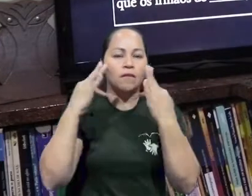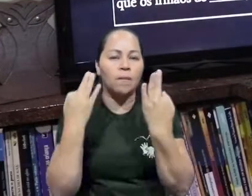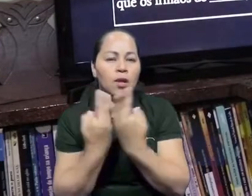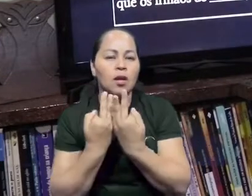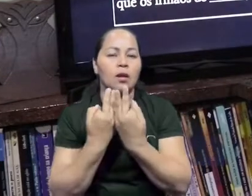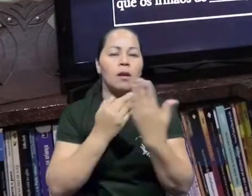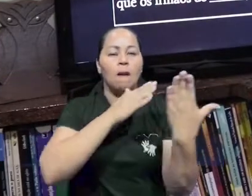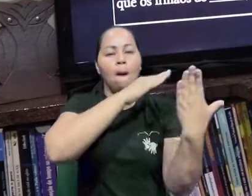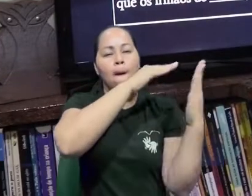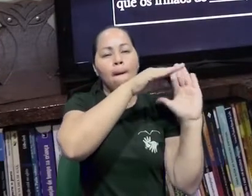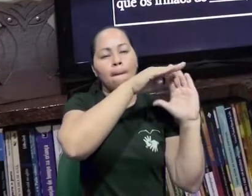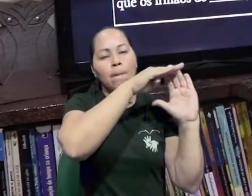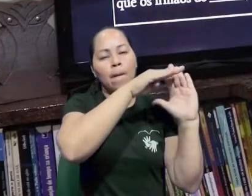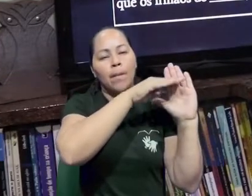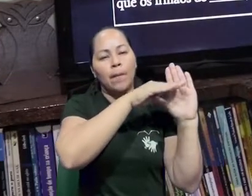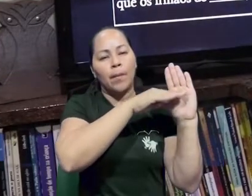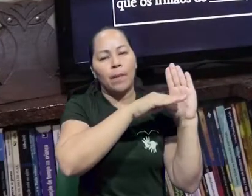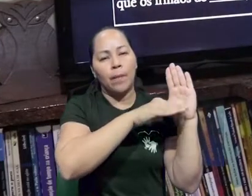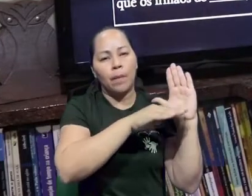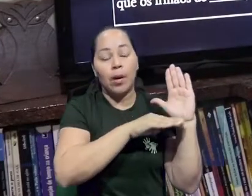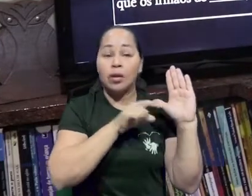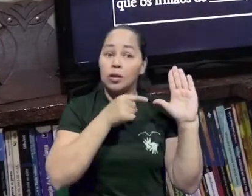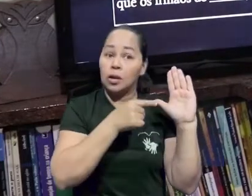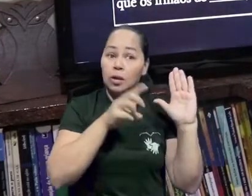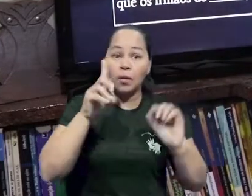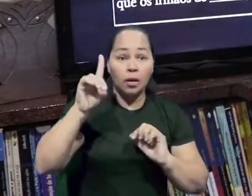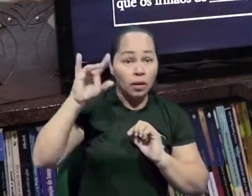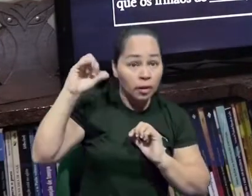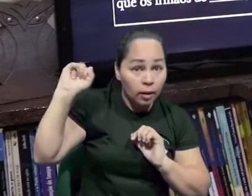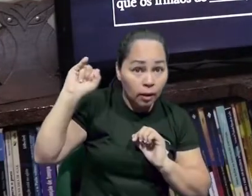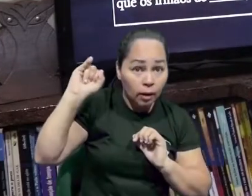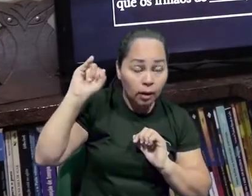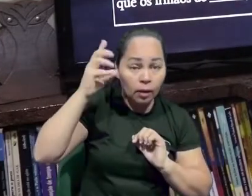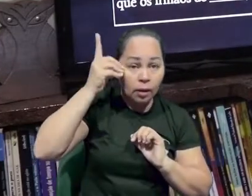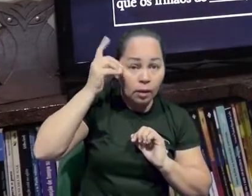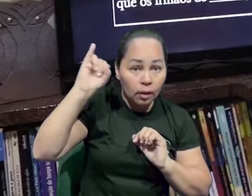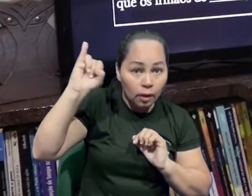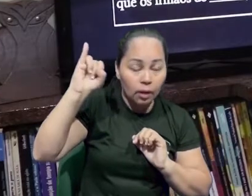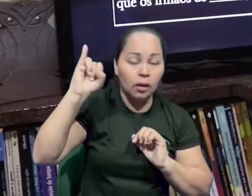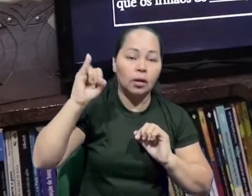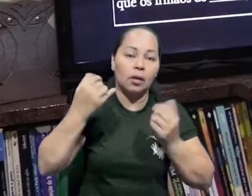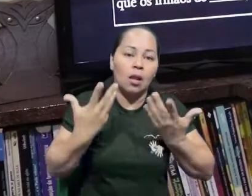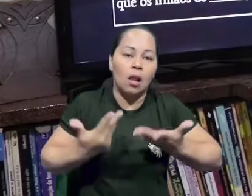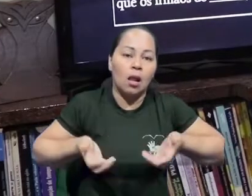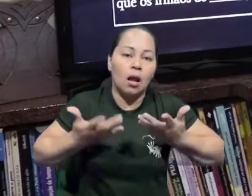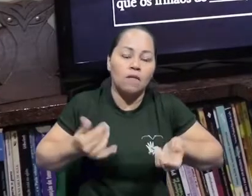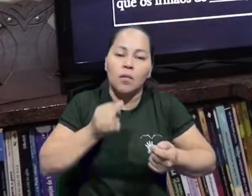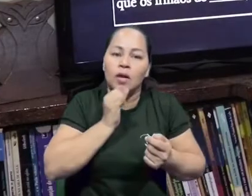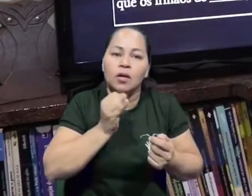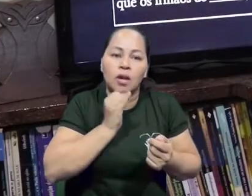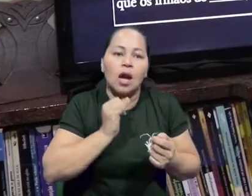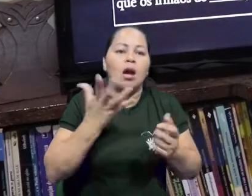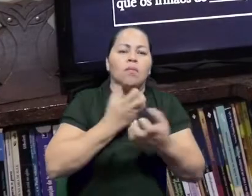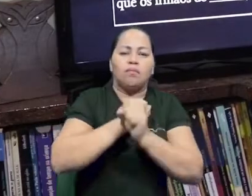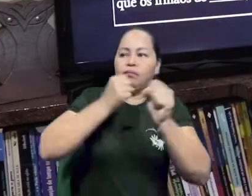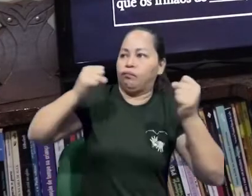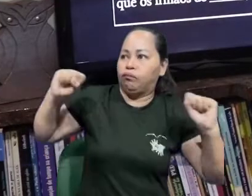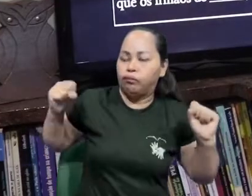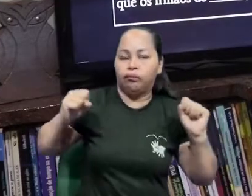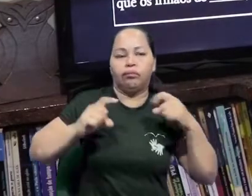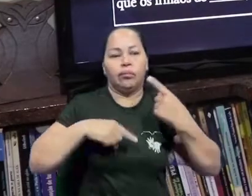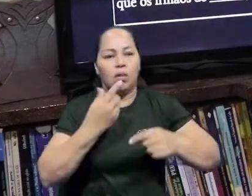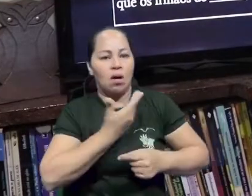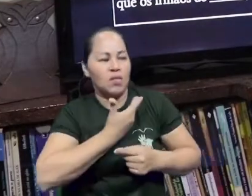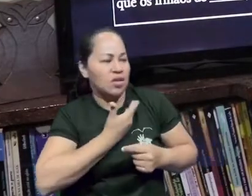da família, esse modelo aqui para DI leve. Então, no ambiente familiar, fulano é agitado de